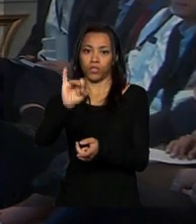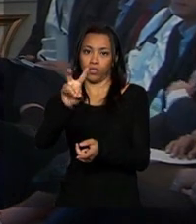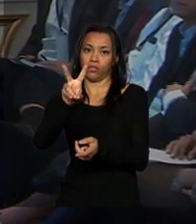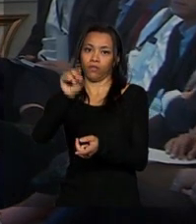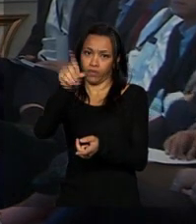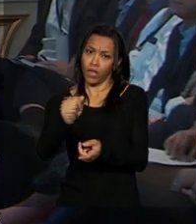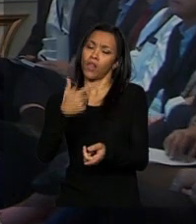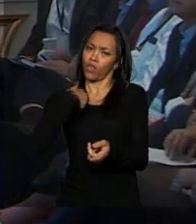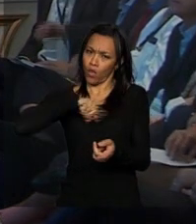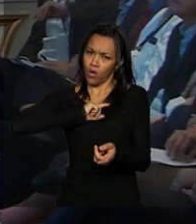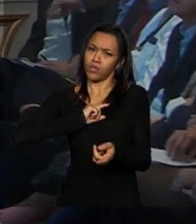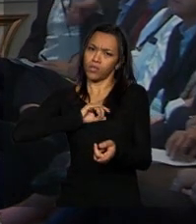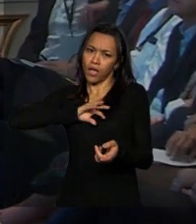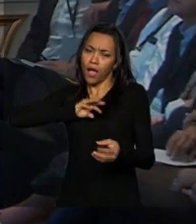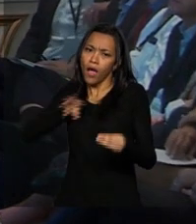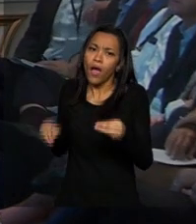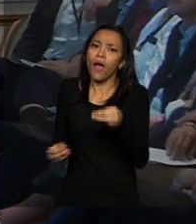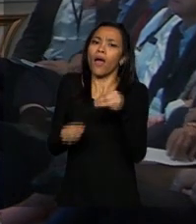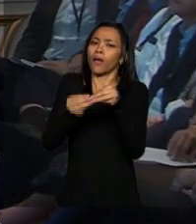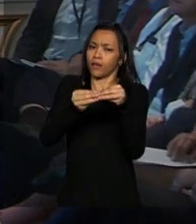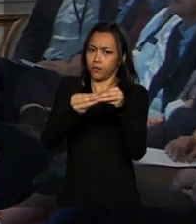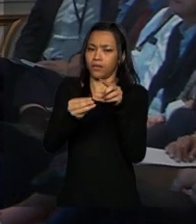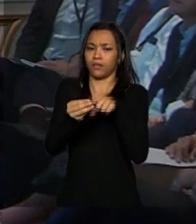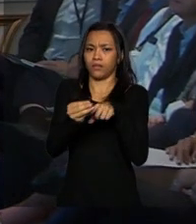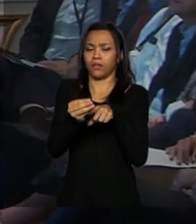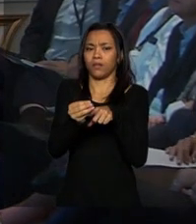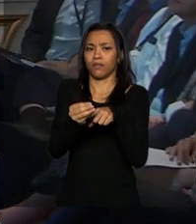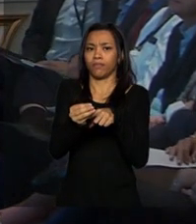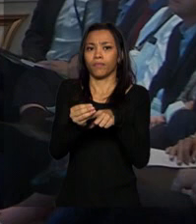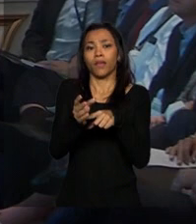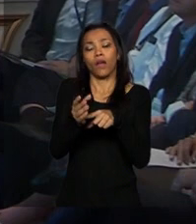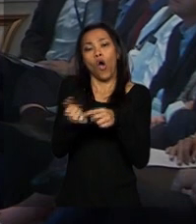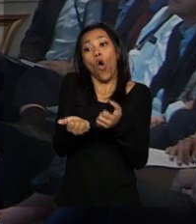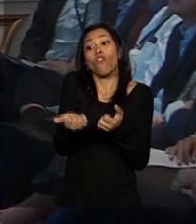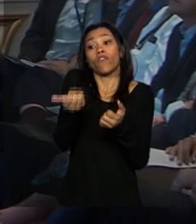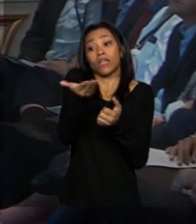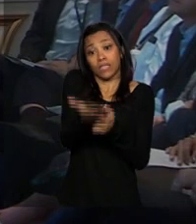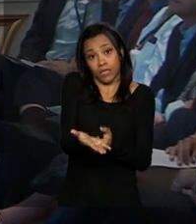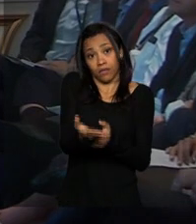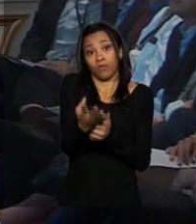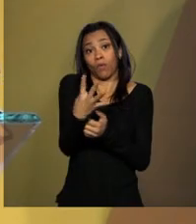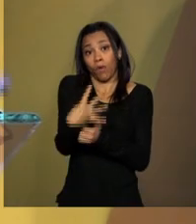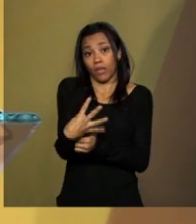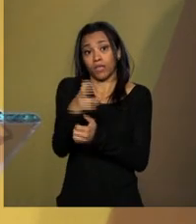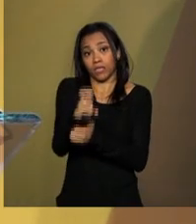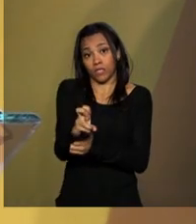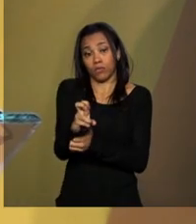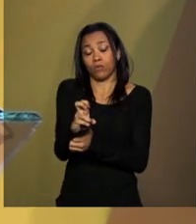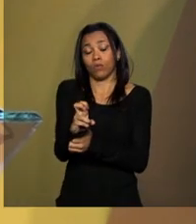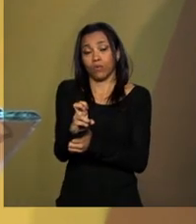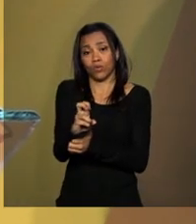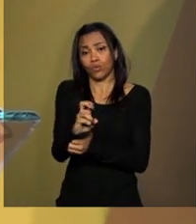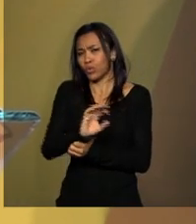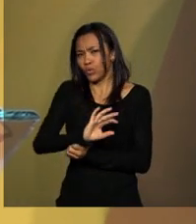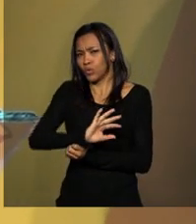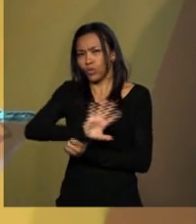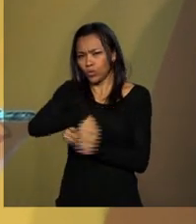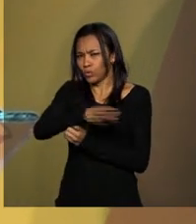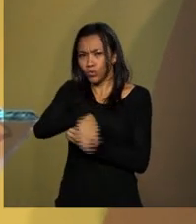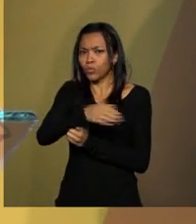extra ou seja oferecendo 45% do total em t